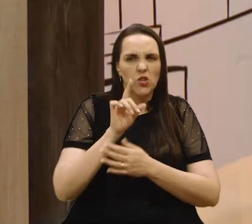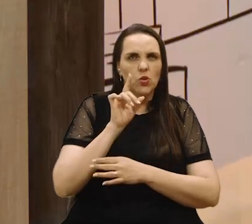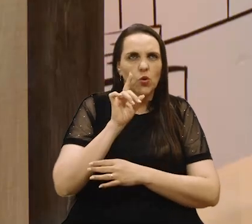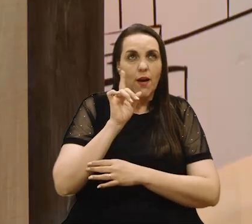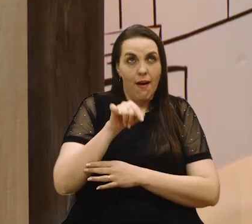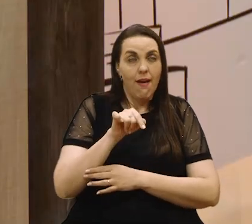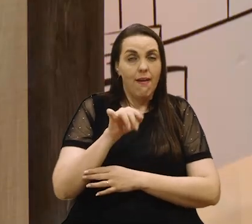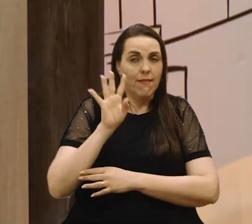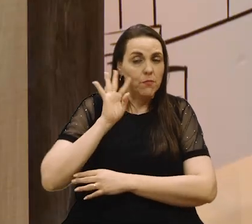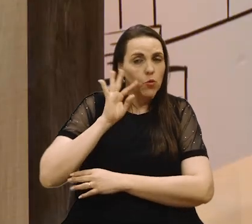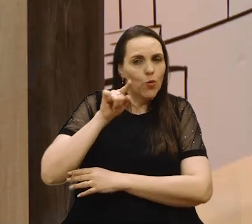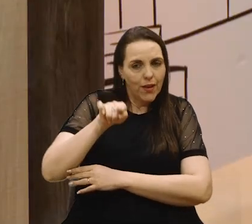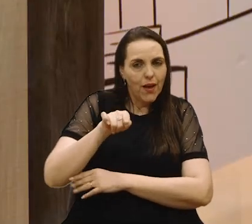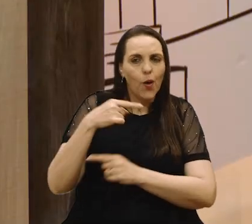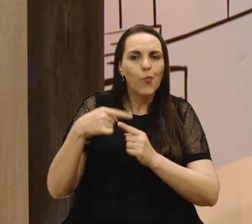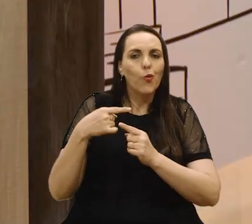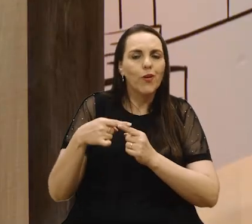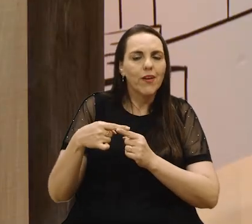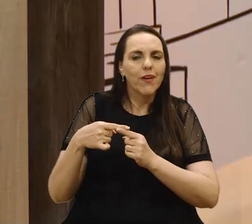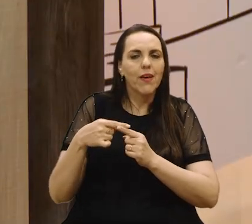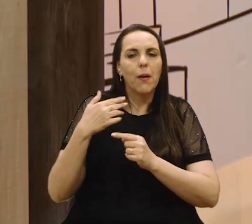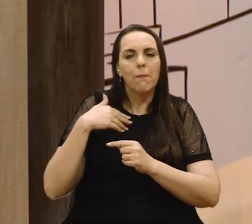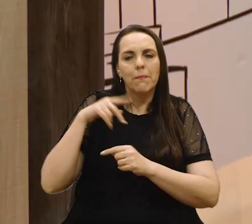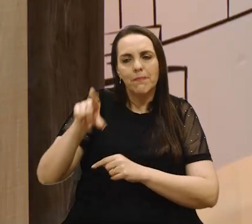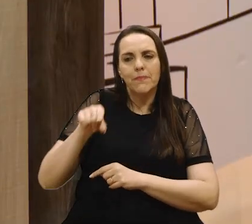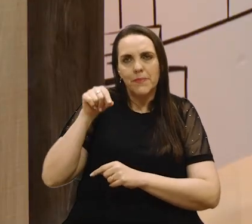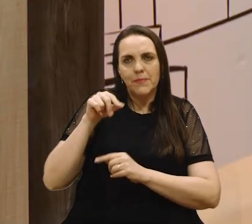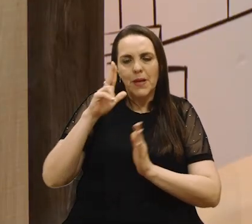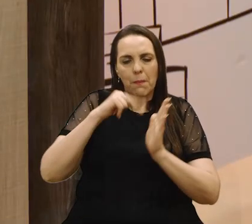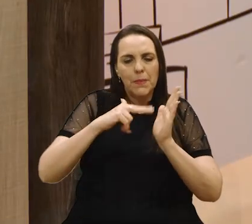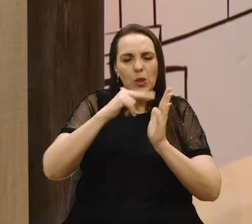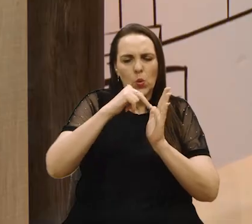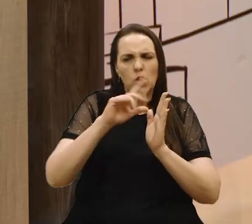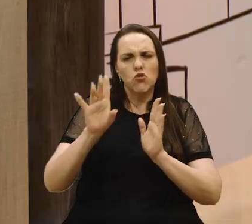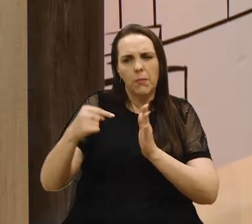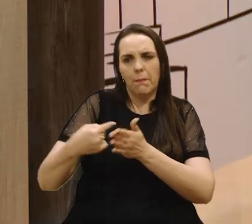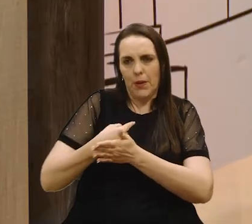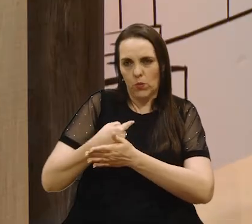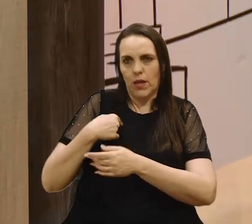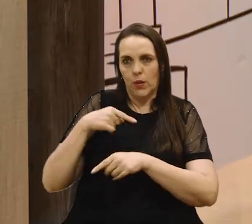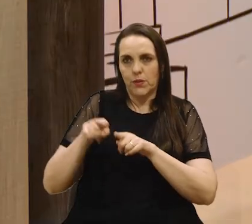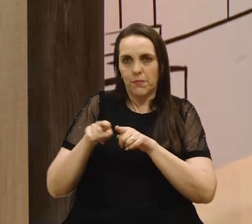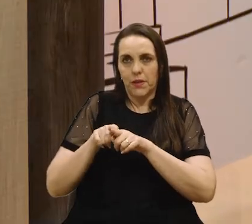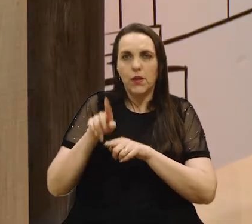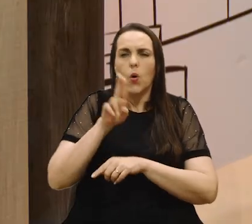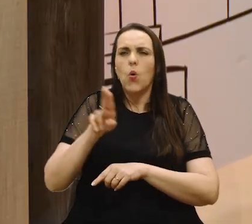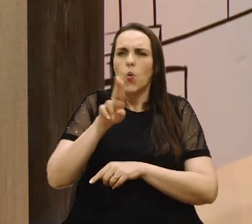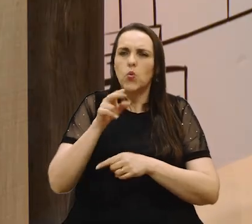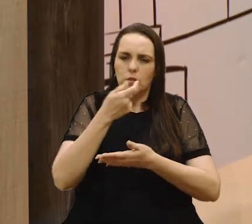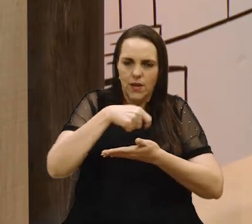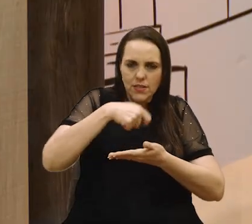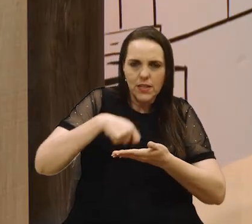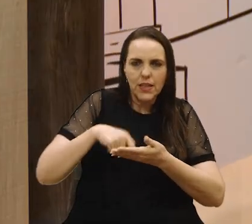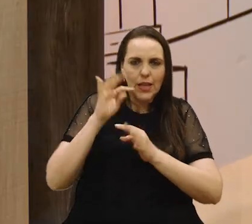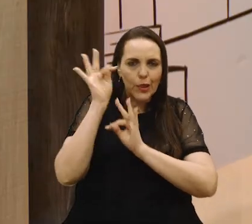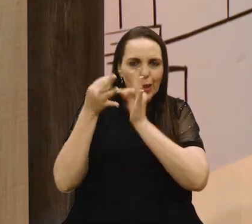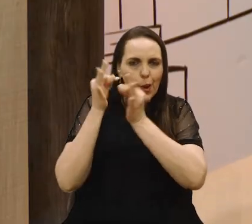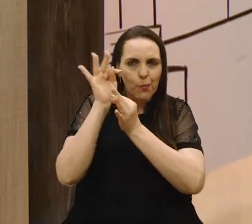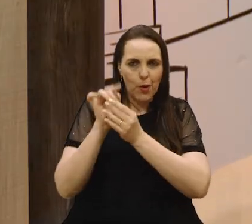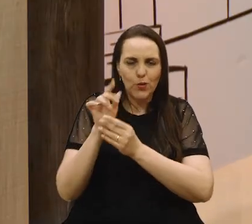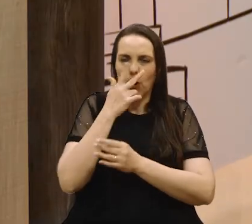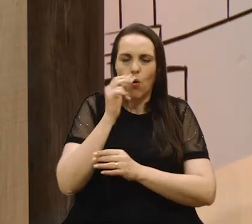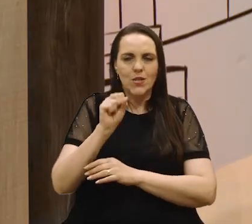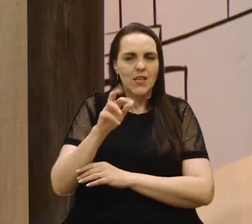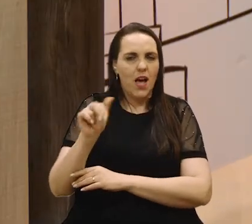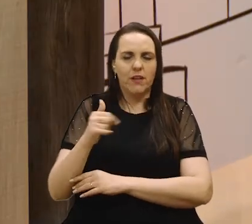que o editor escolheu colocar a minha aquarela, porque isso já me perguntaram antes também, se eu uso a escrita como uma forma